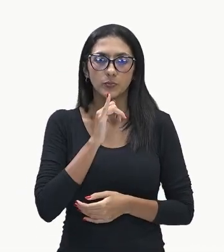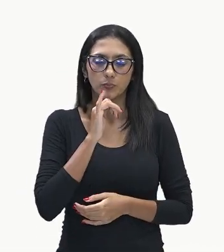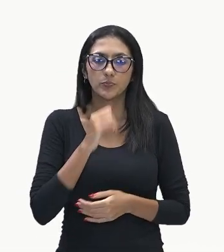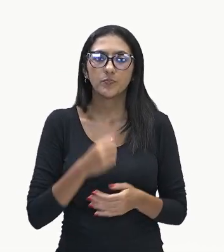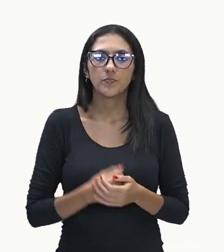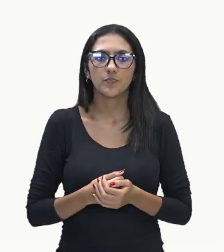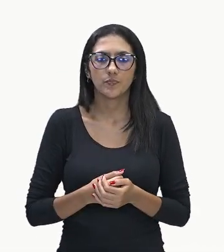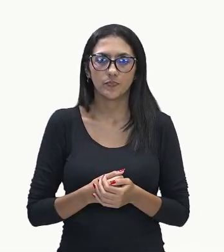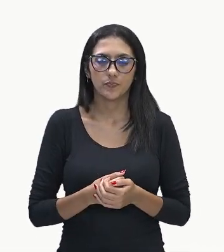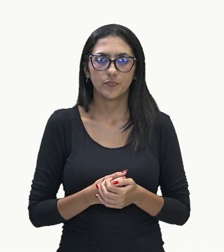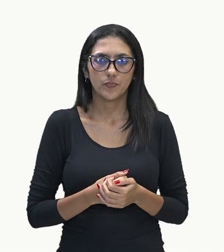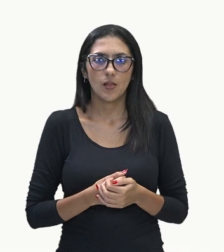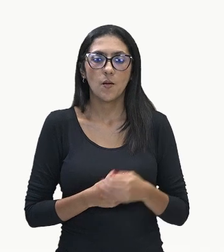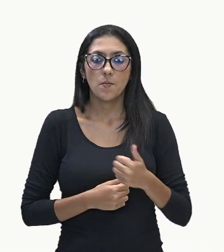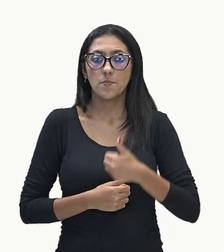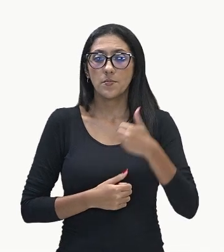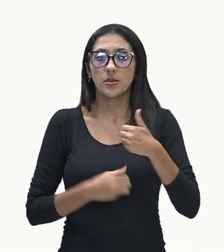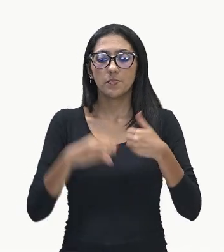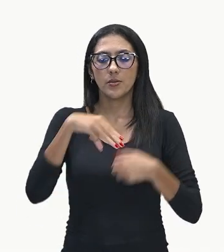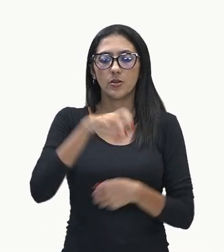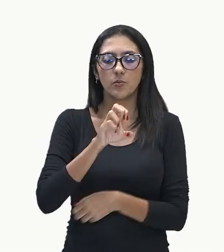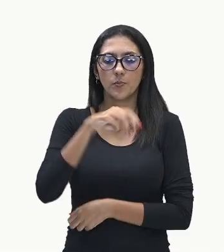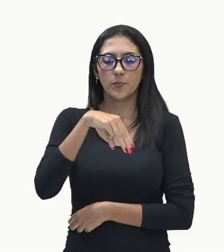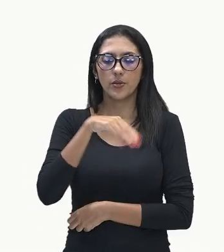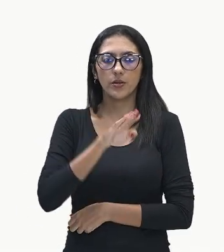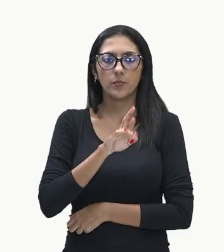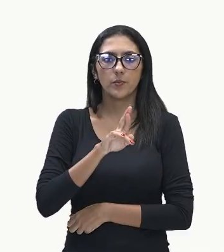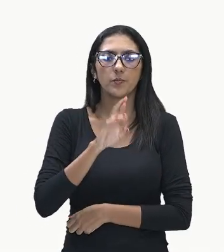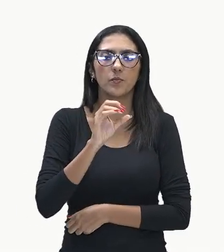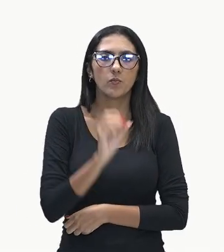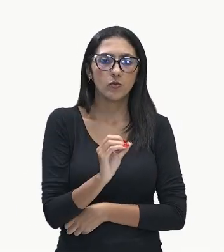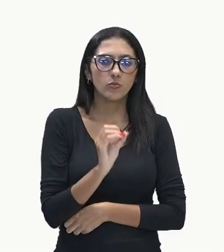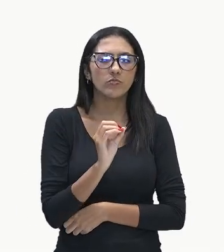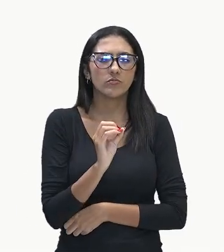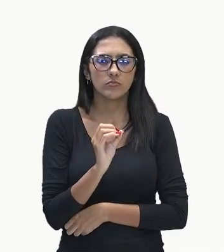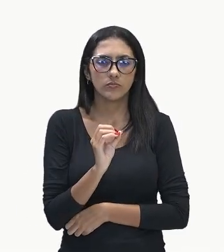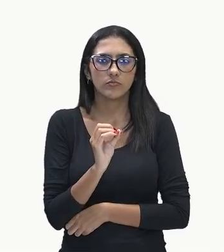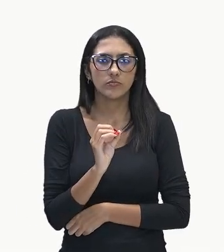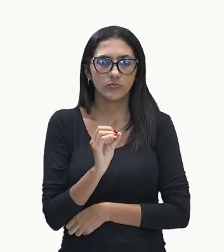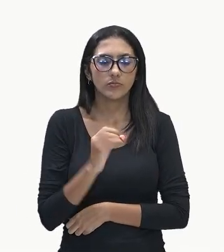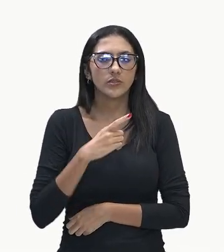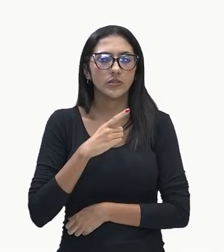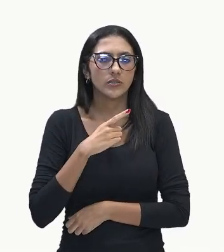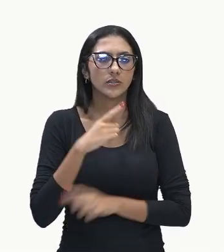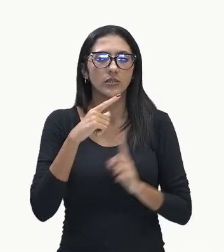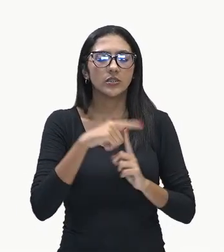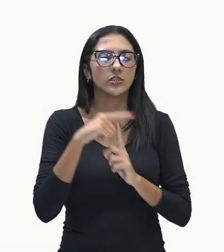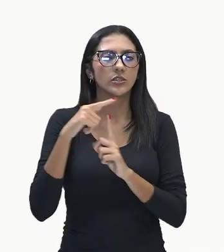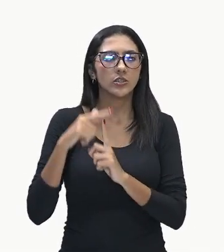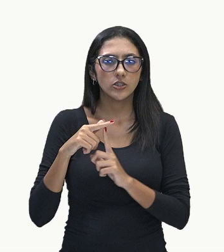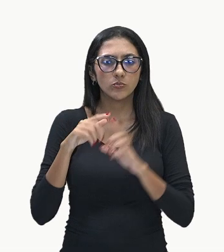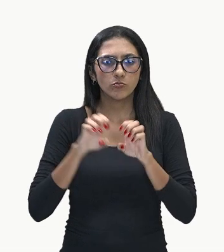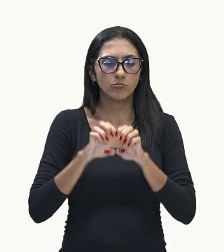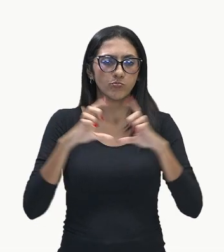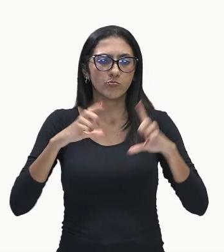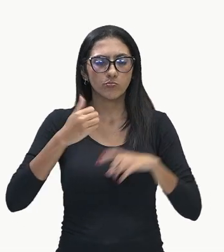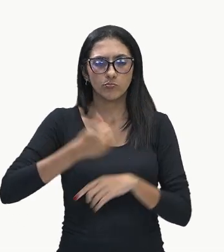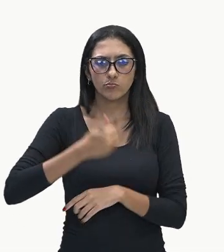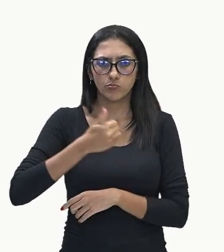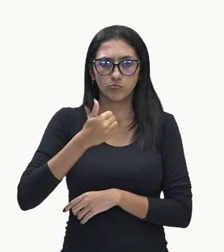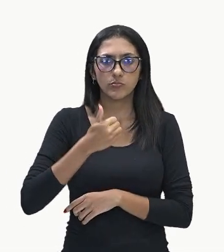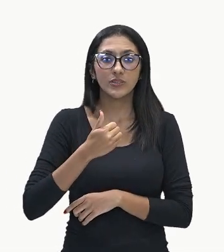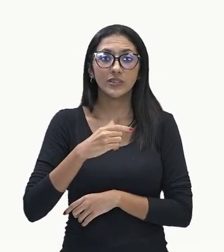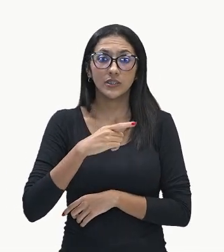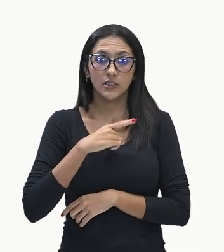membro todos os termos que possuem incógnita. Quando eu estou diante de uma equação do primeiro grau, eu sempre vou ter